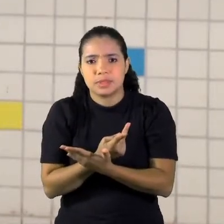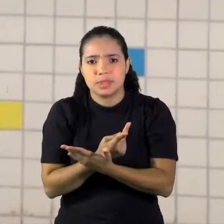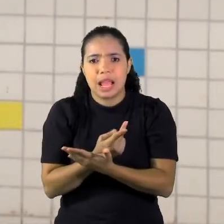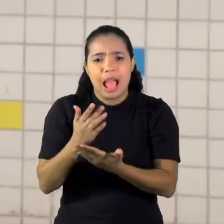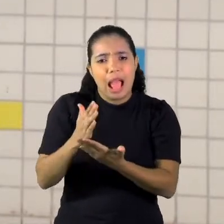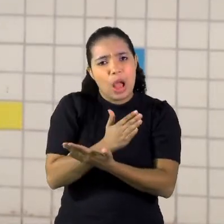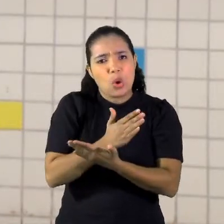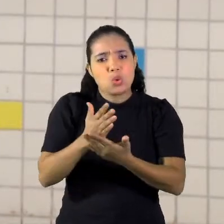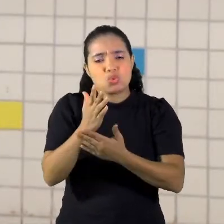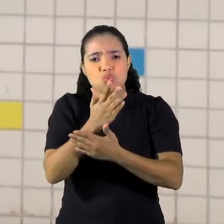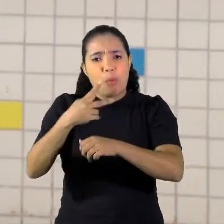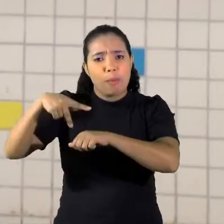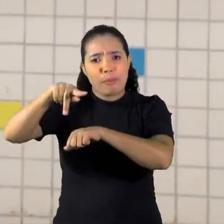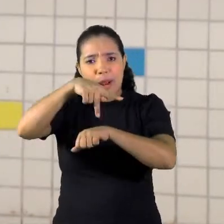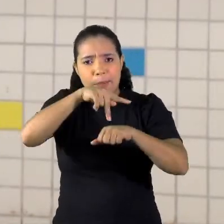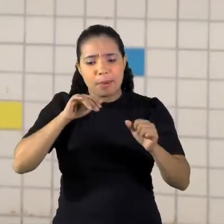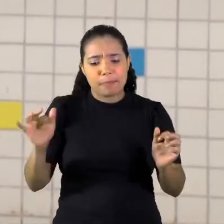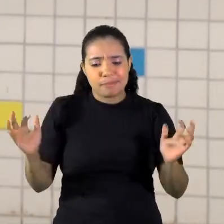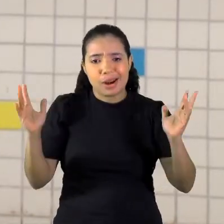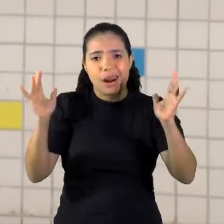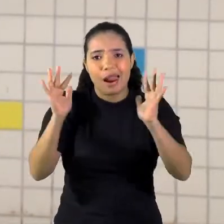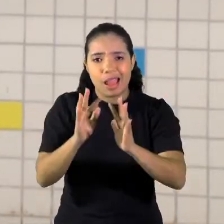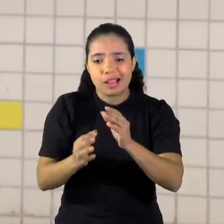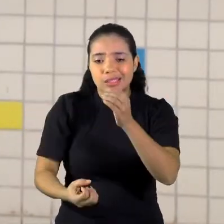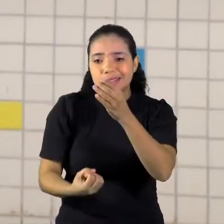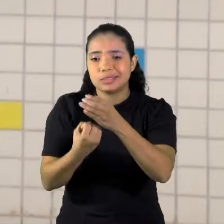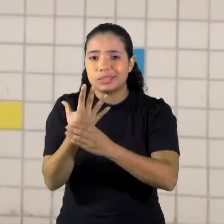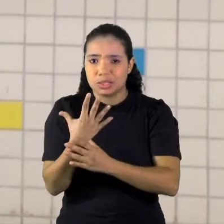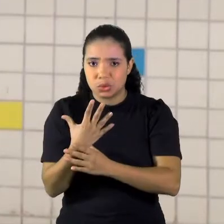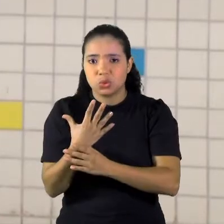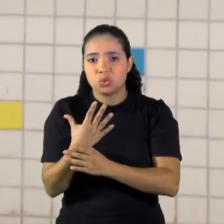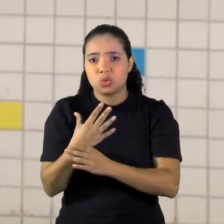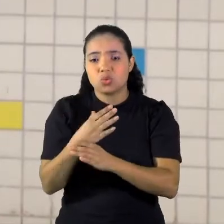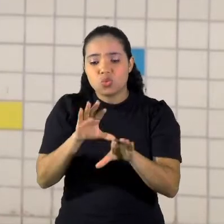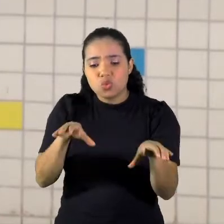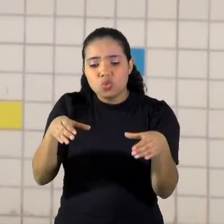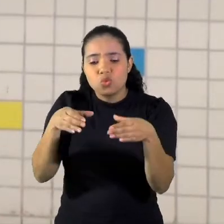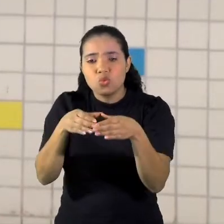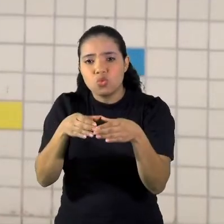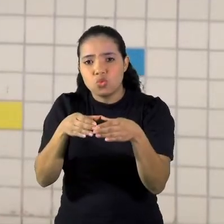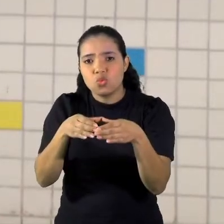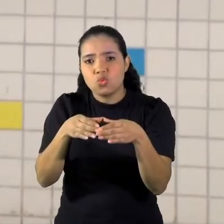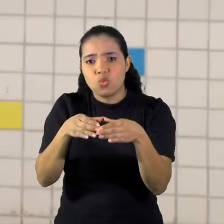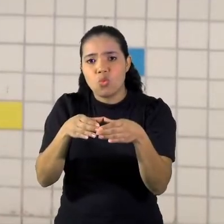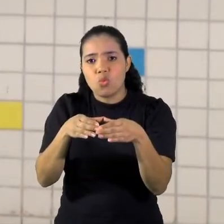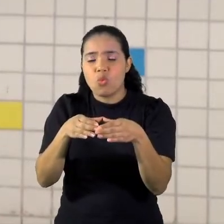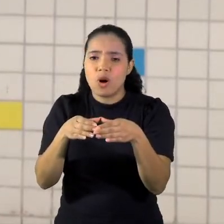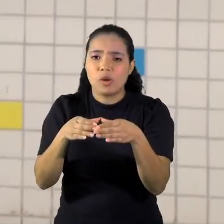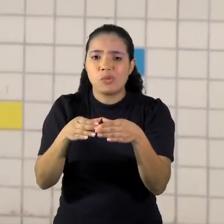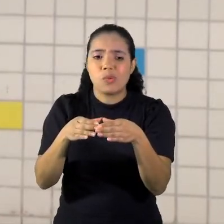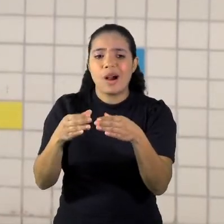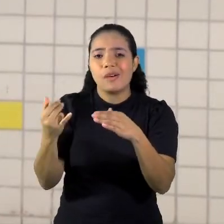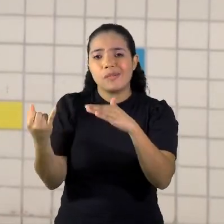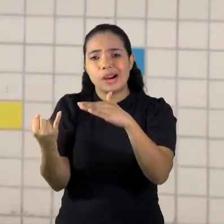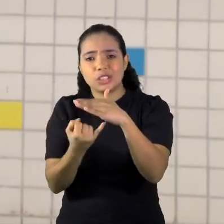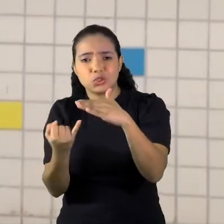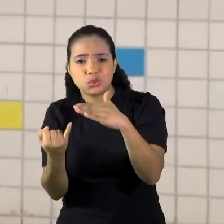alguns países decidem se reunir e criar um órgão, criar uma instituição que